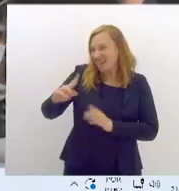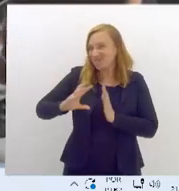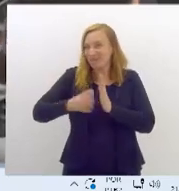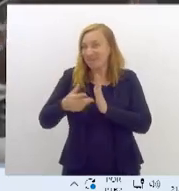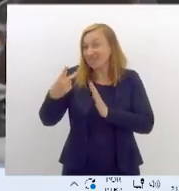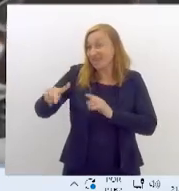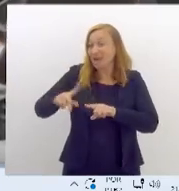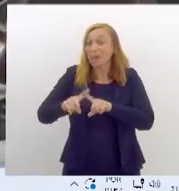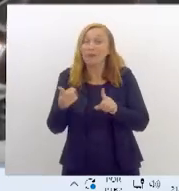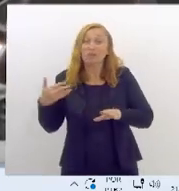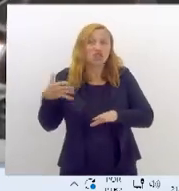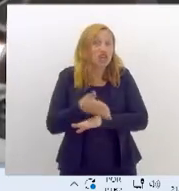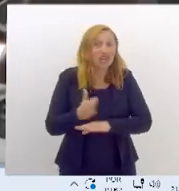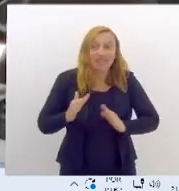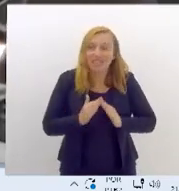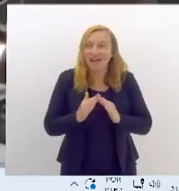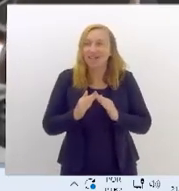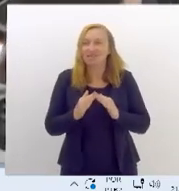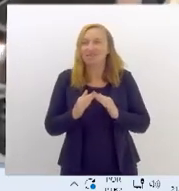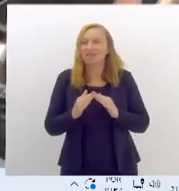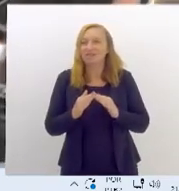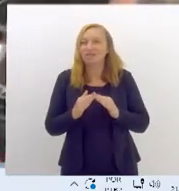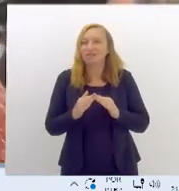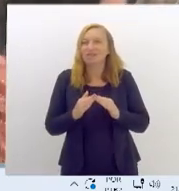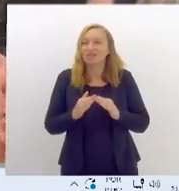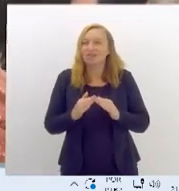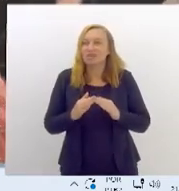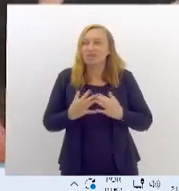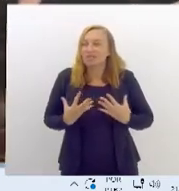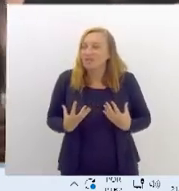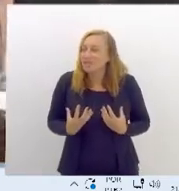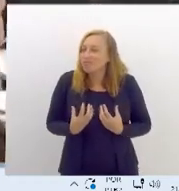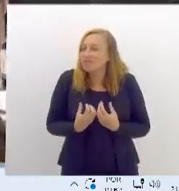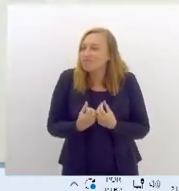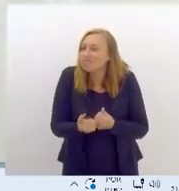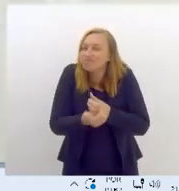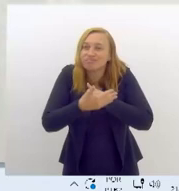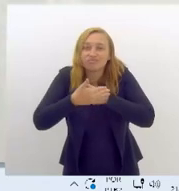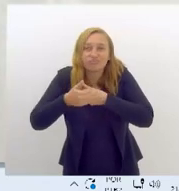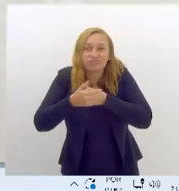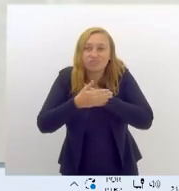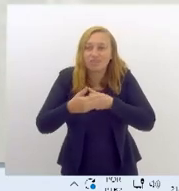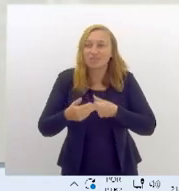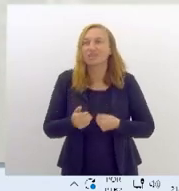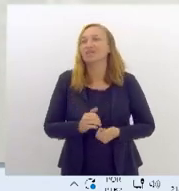dele mas cheguei aqui na casa fui muito bem acolhida